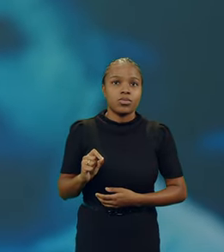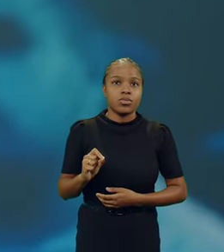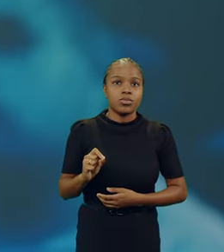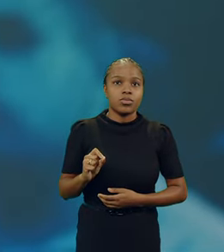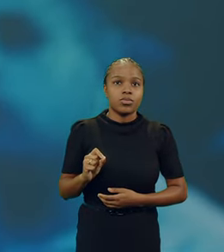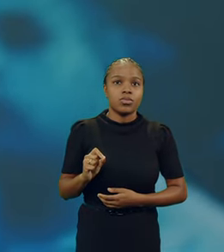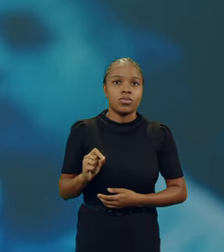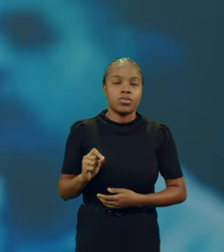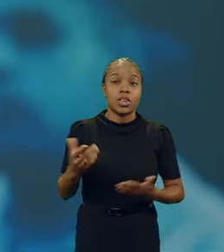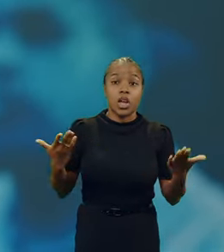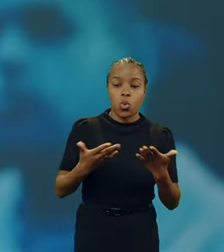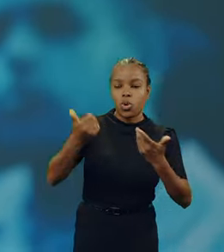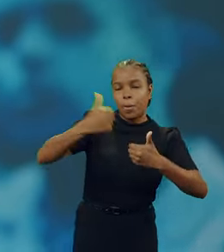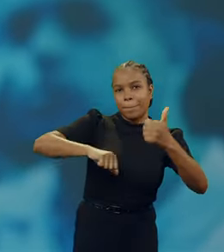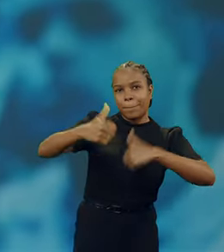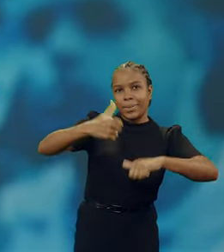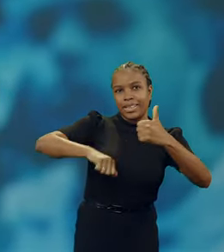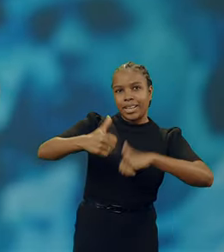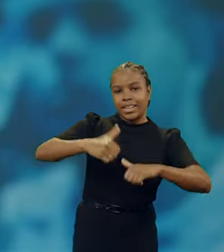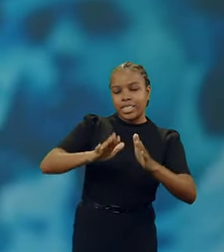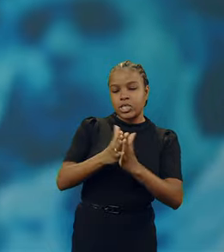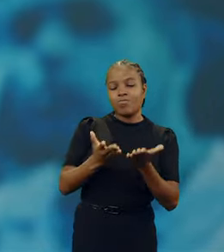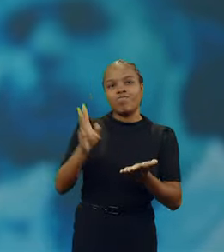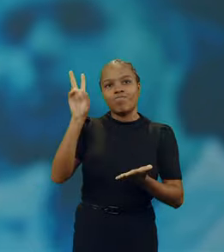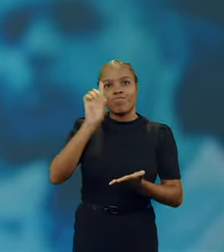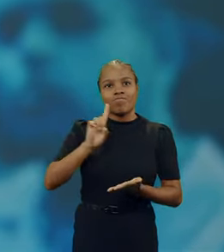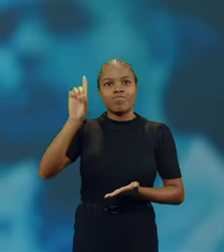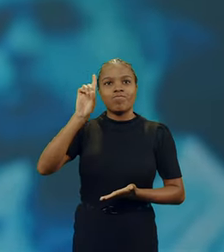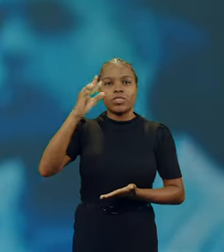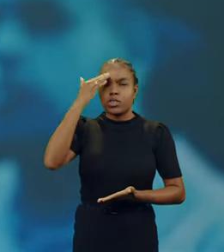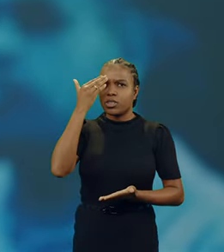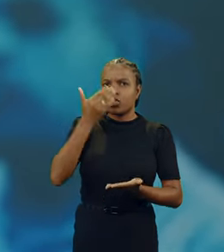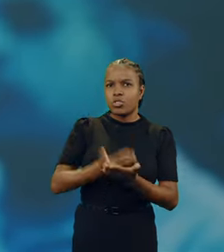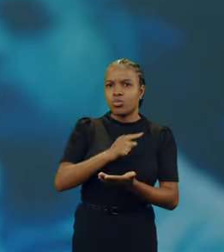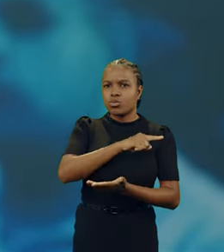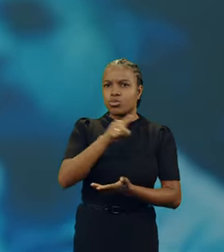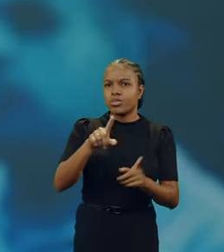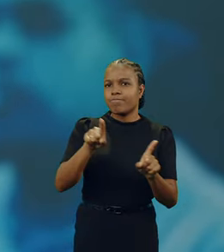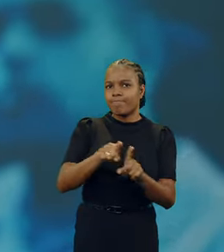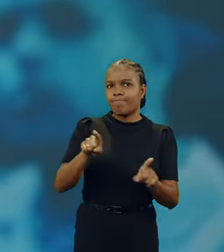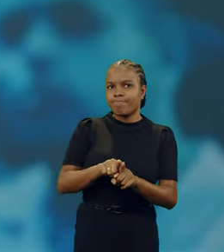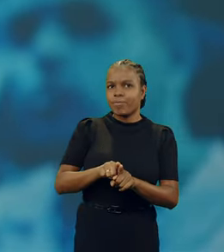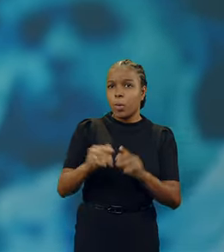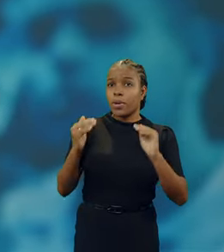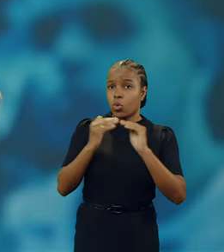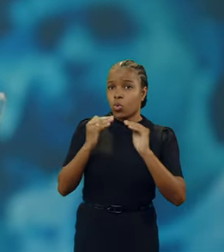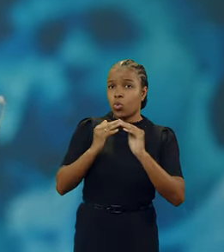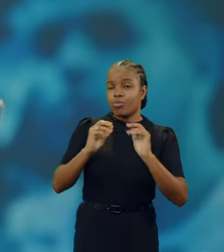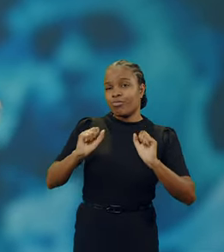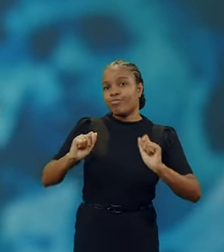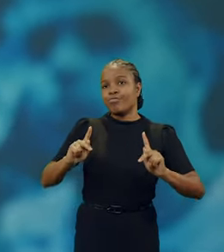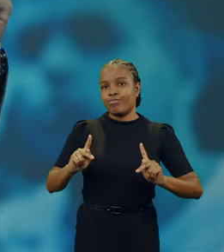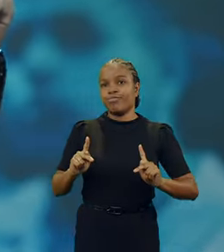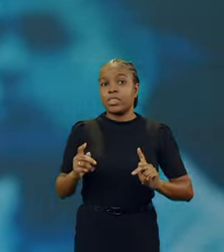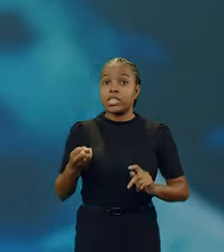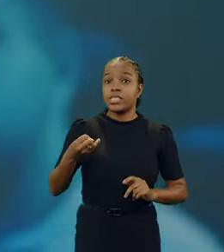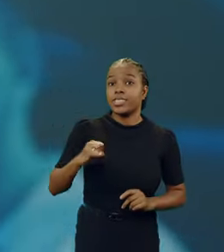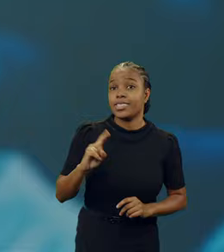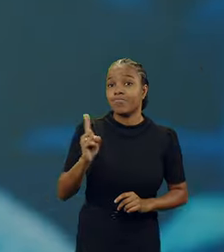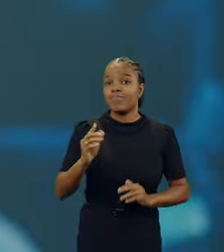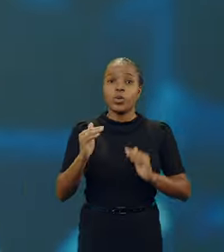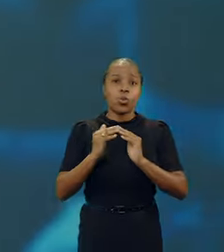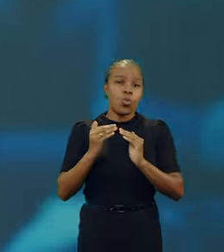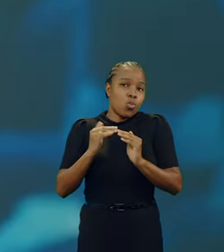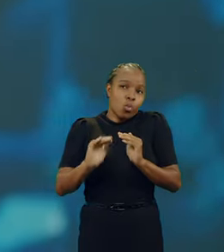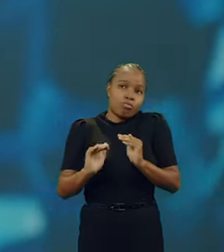Agora analisa comigo. E acredito que vocês vão concordar comigo. E se não concordar